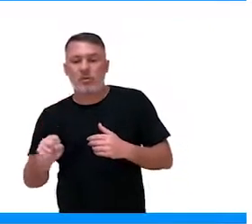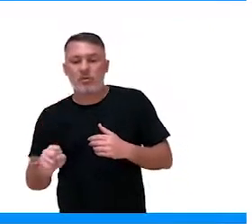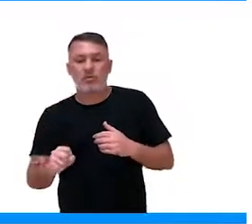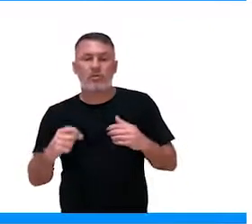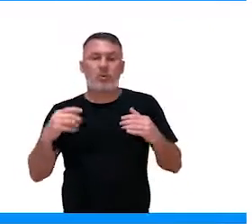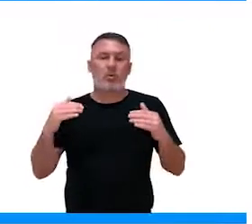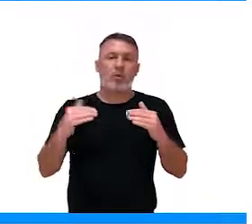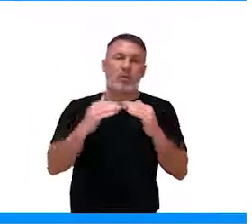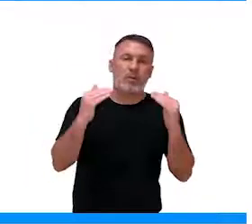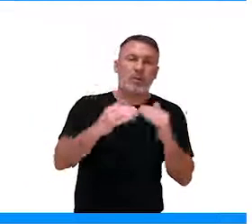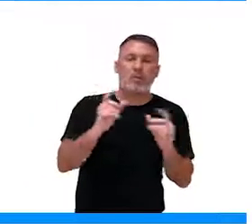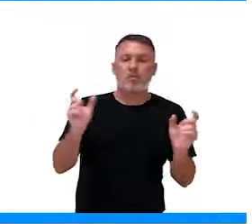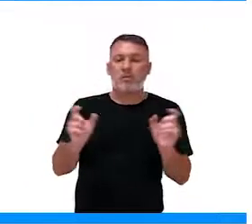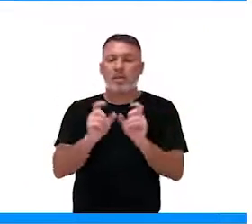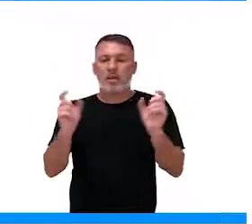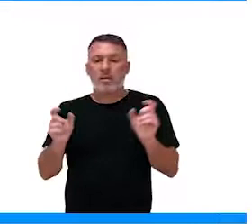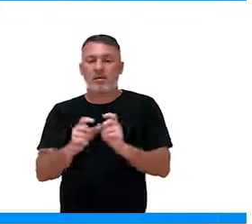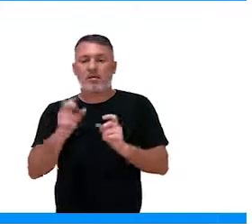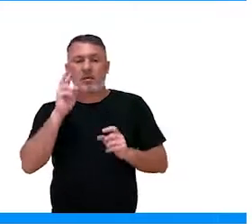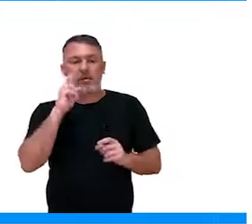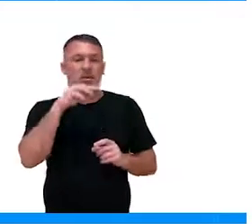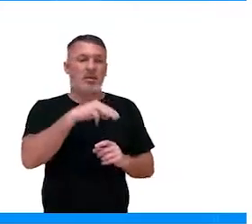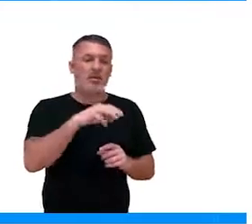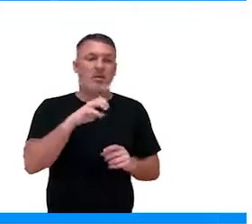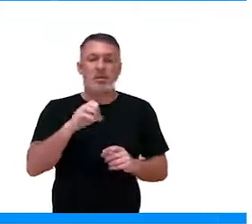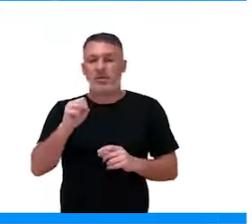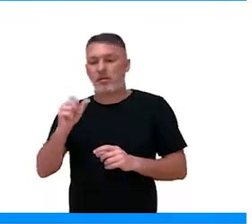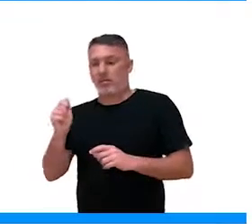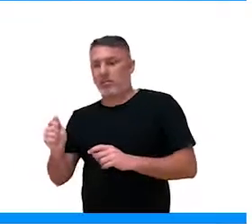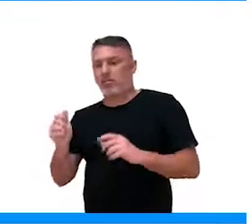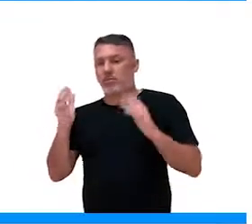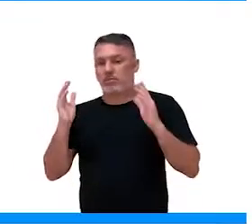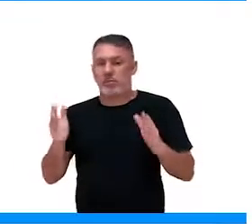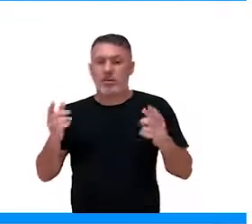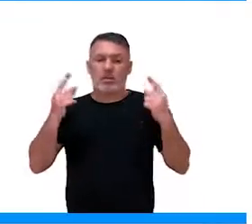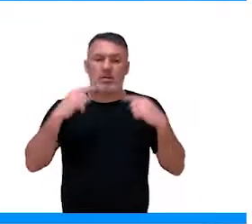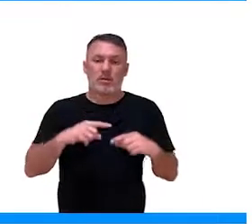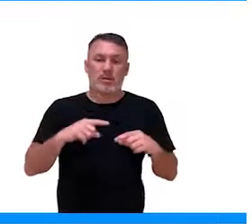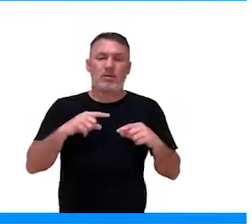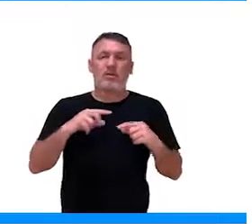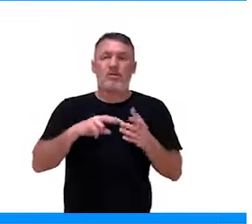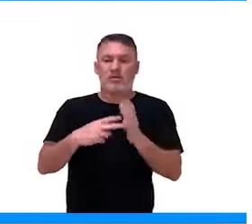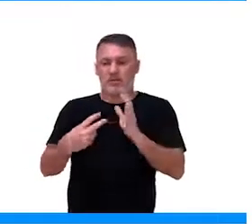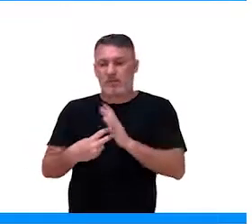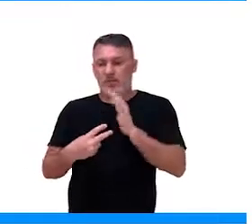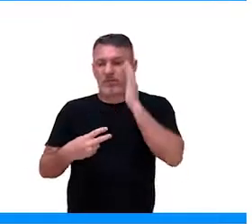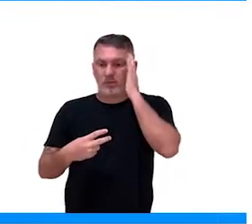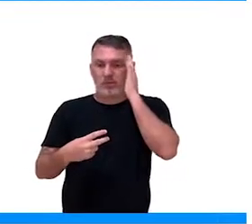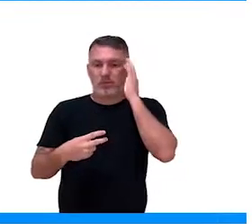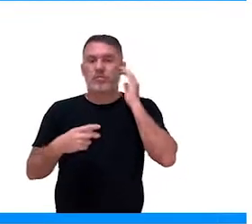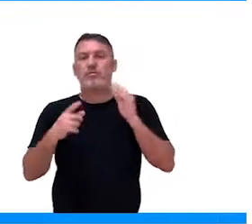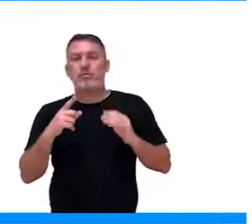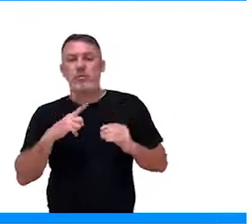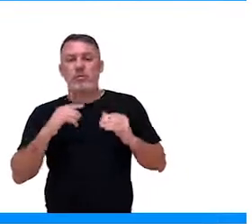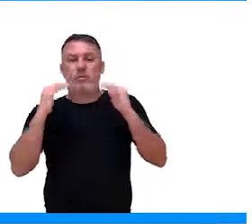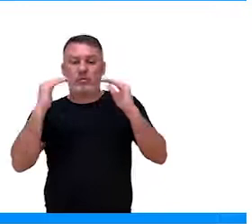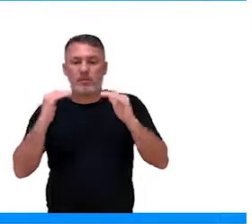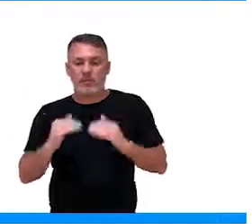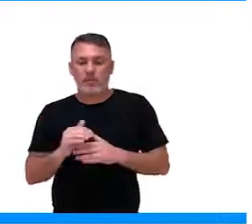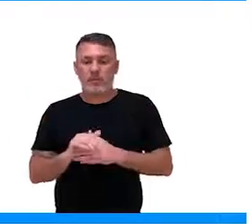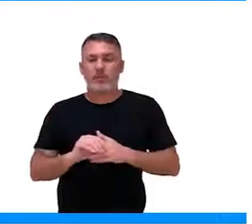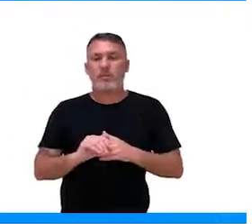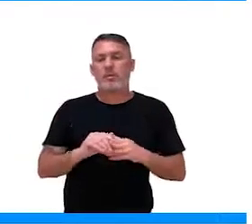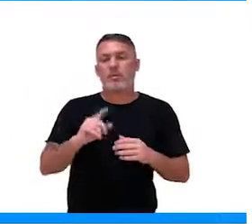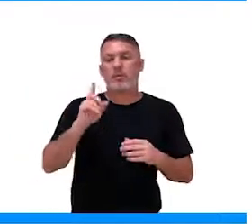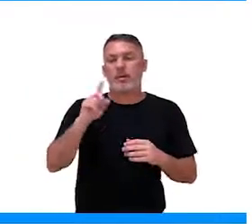sons que se combinam para formar a palavra. A gente tem M-E-S-A, sequência de sons formou a palavra. E o